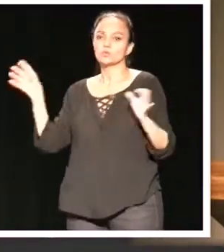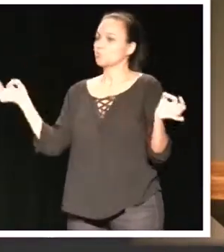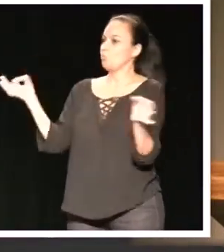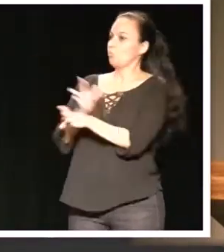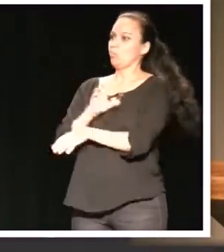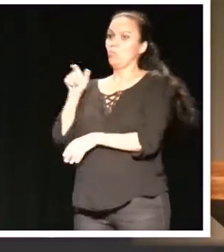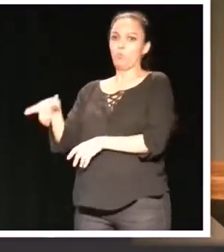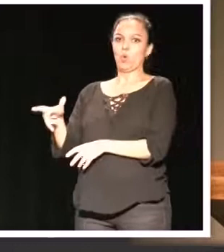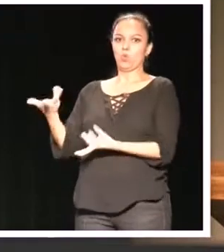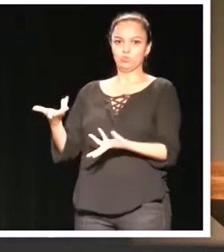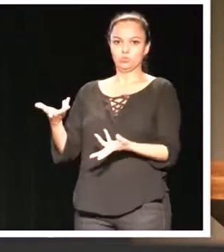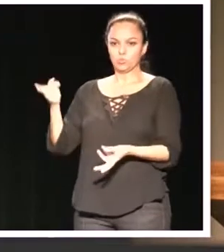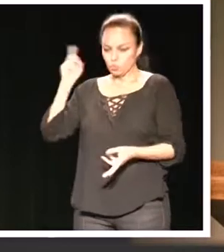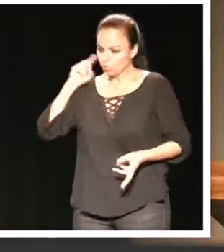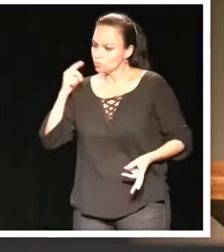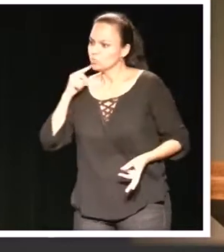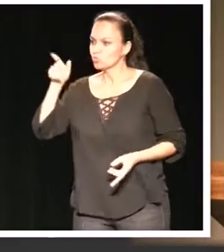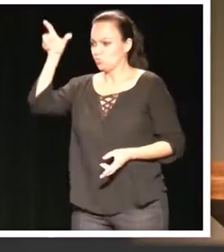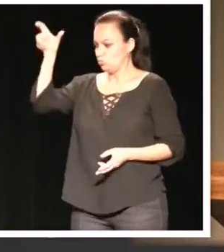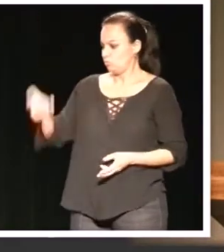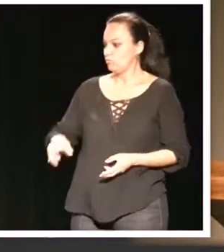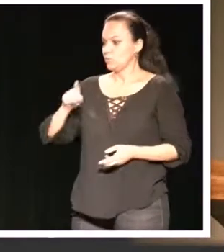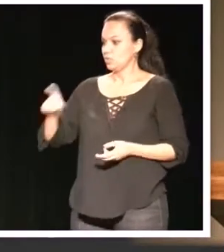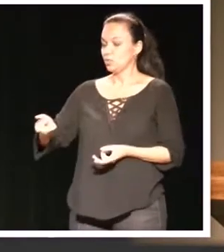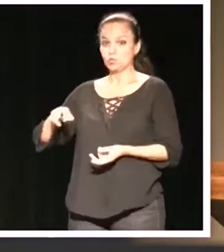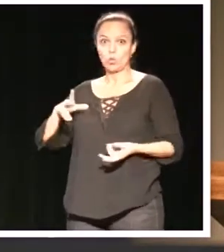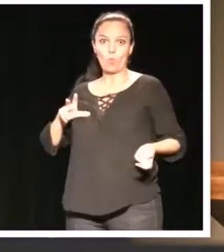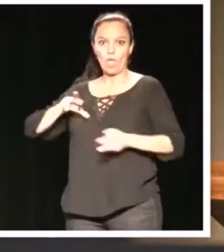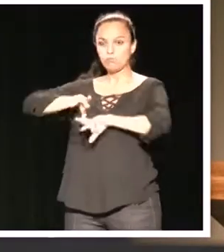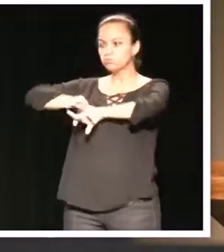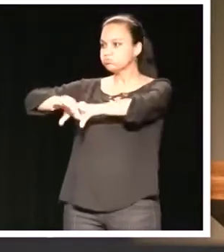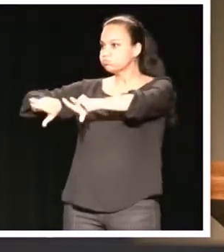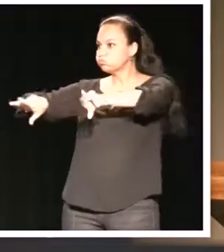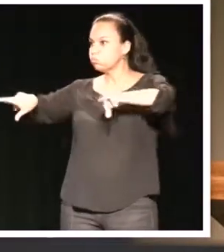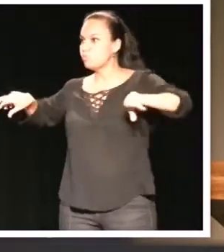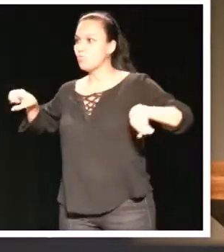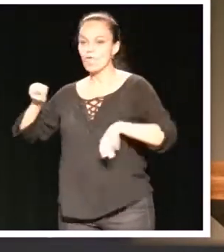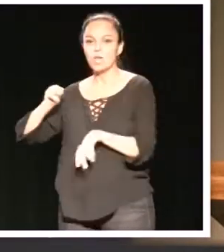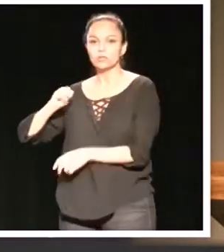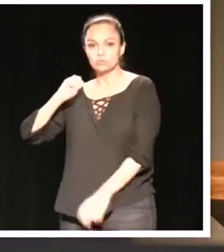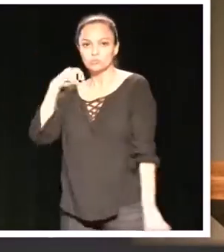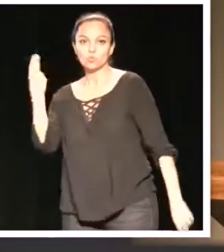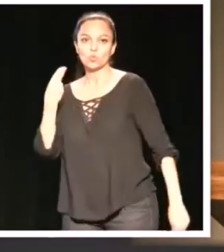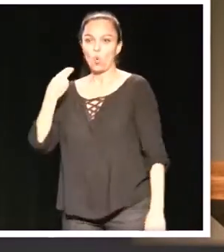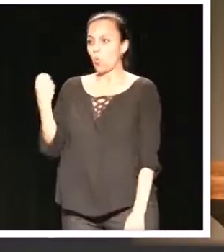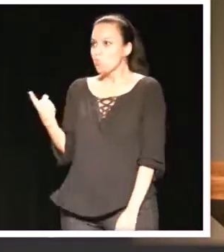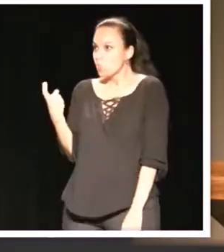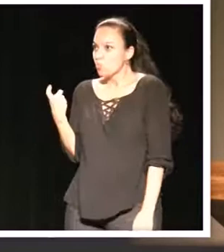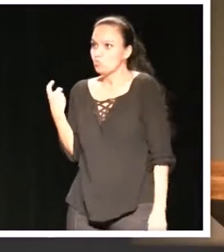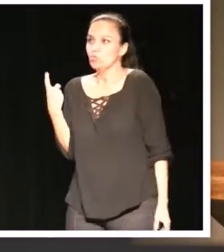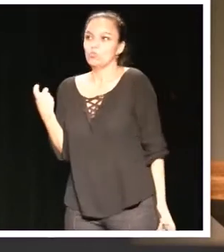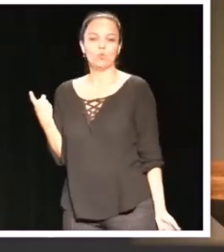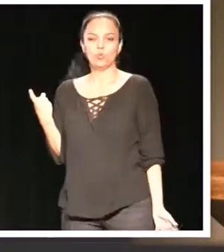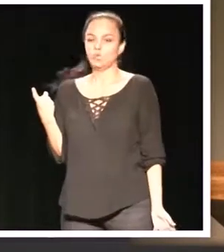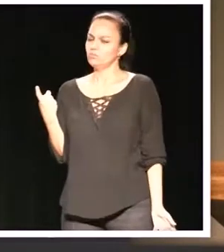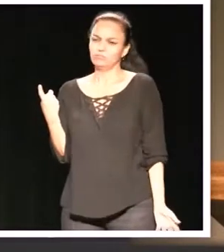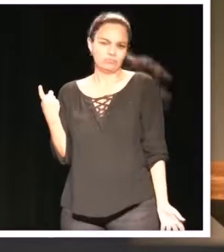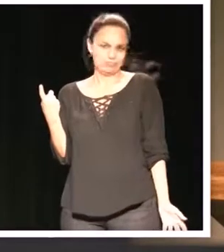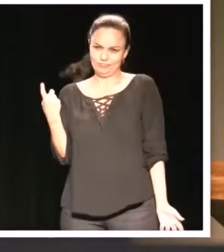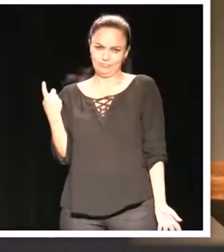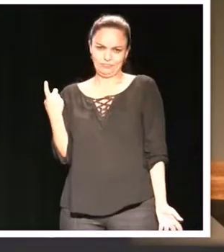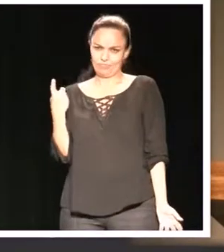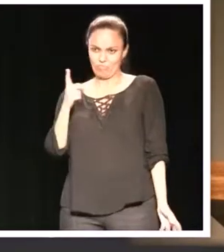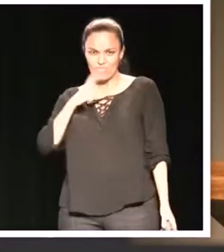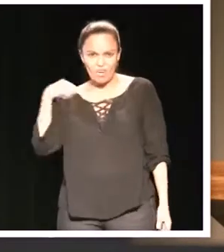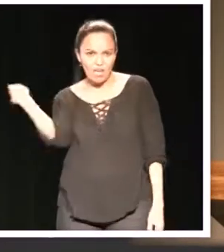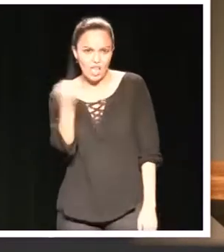surdo radicalmente diverso, outro, absoluto. Como todos nós, não somos